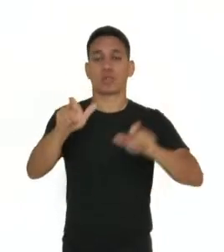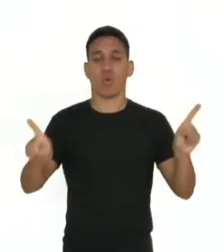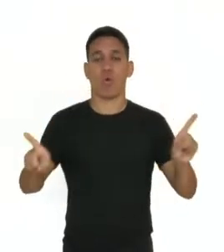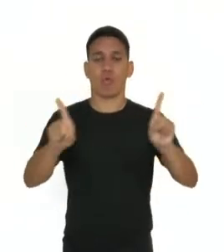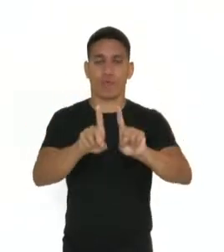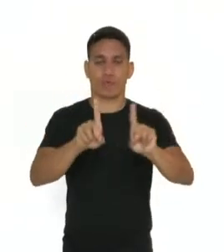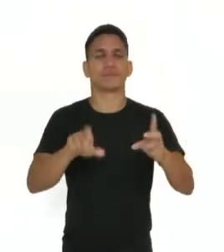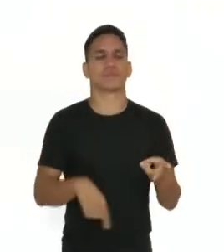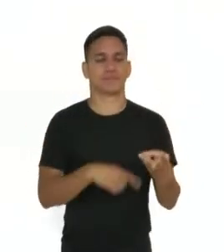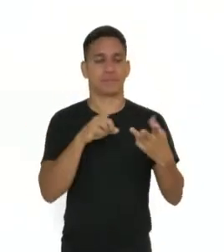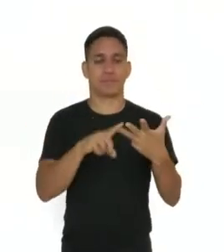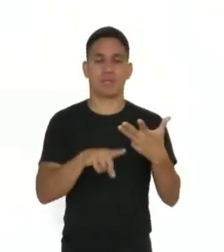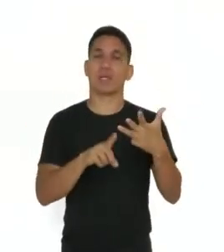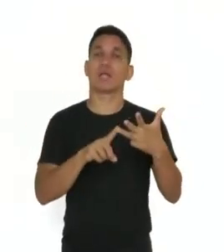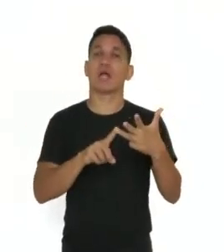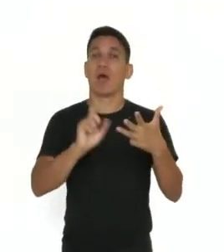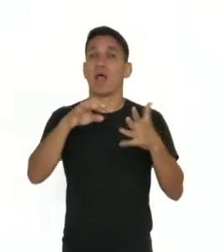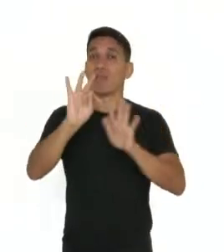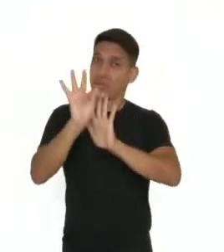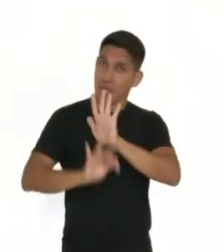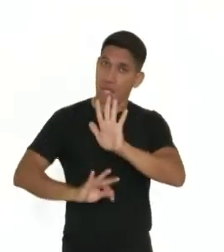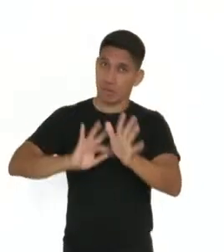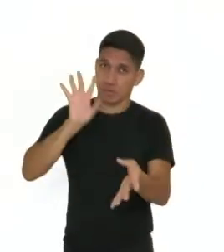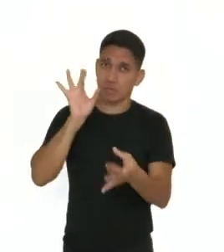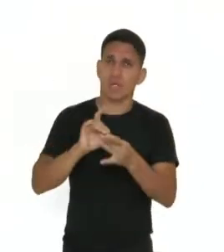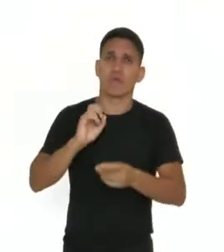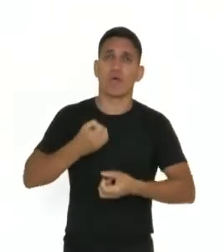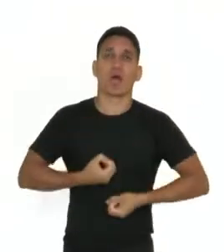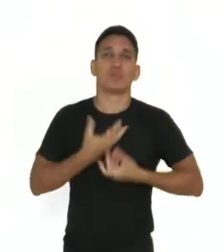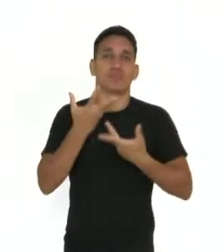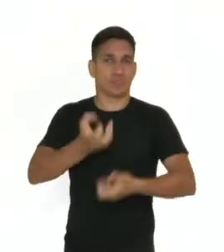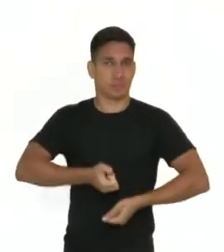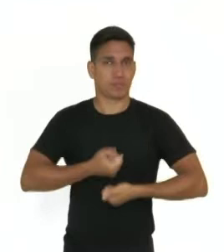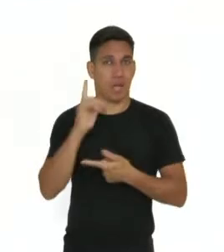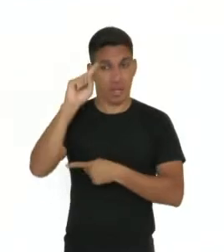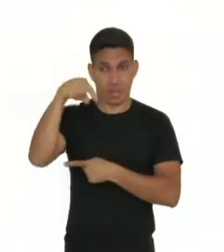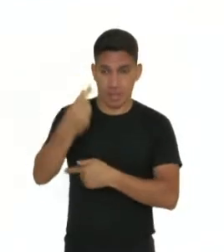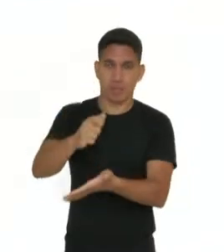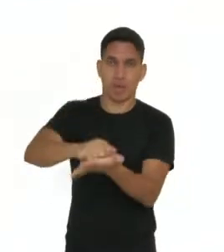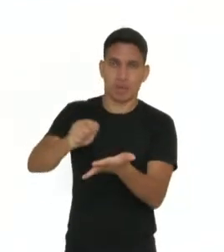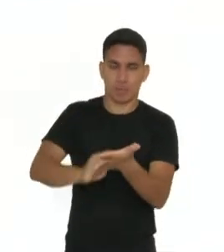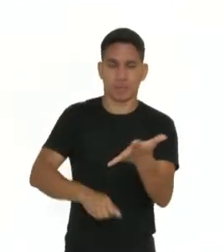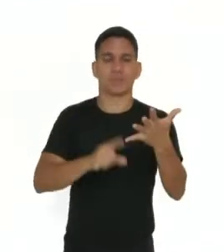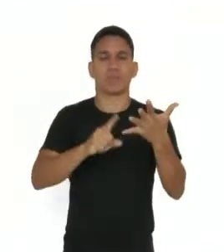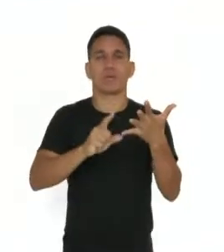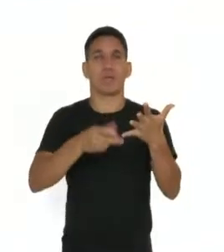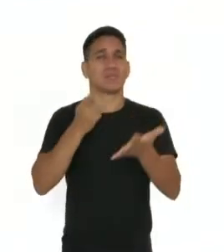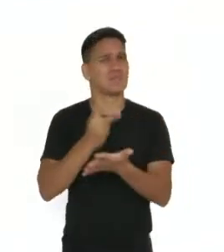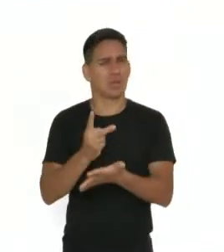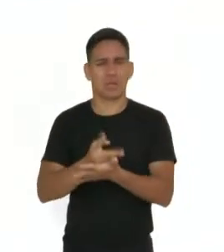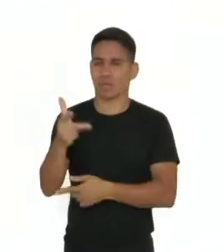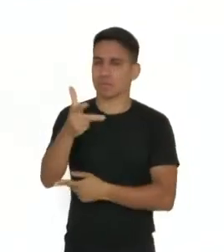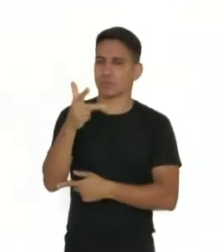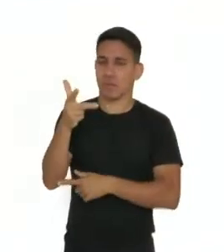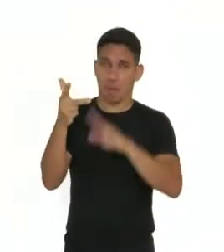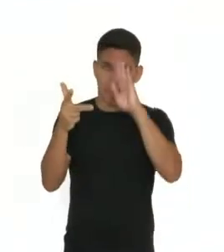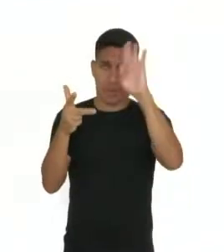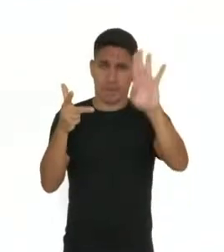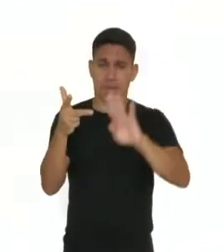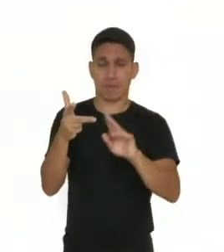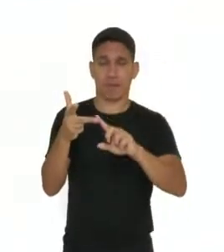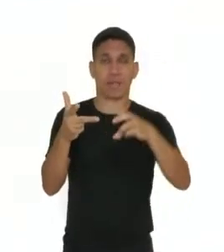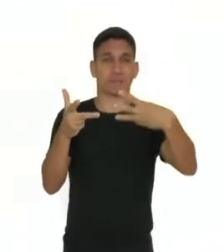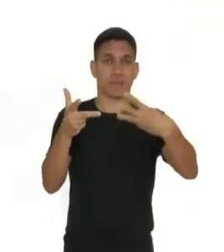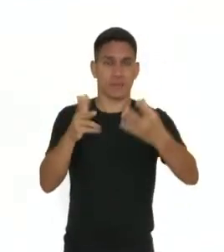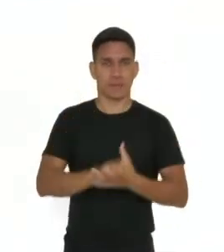É um texto essencialmente oral, evoluiu para escrito, narrado com maior frequência em terceira pessoa. É uma